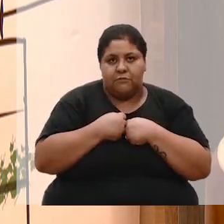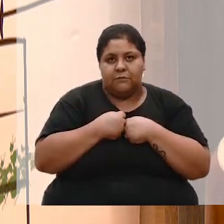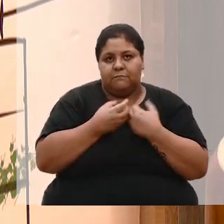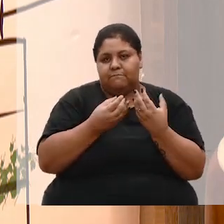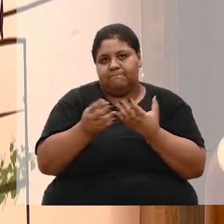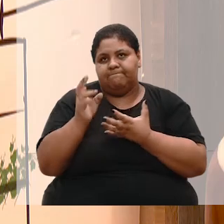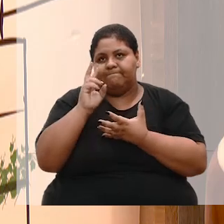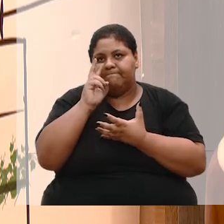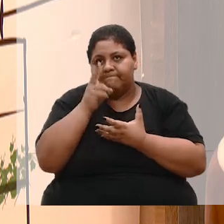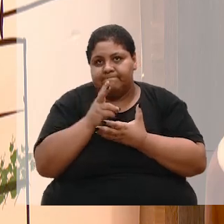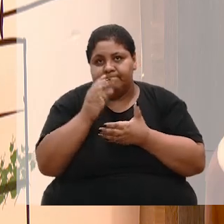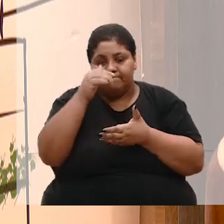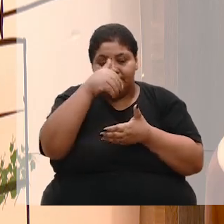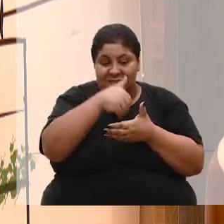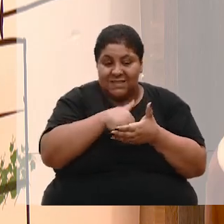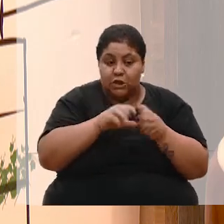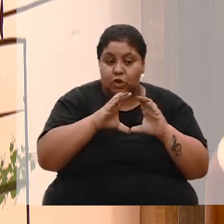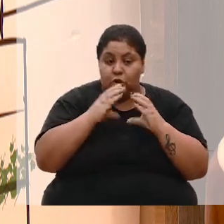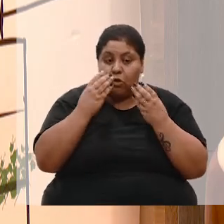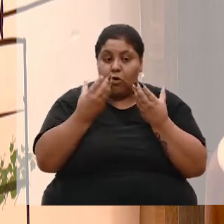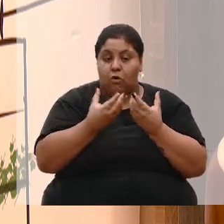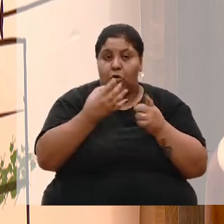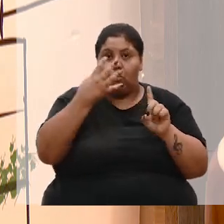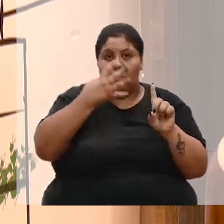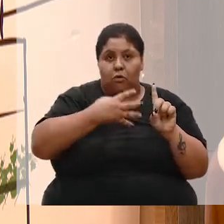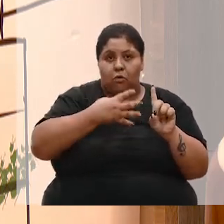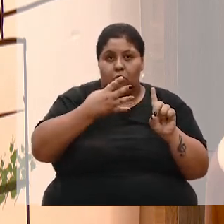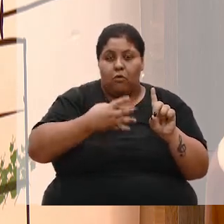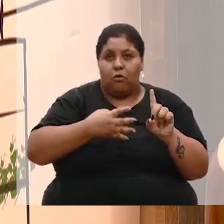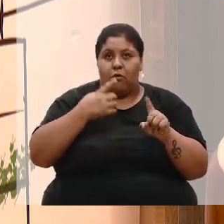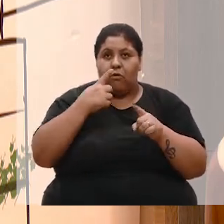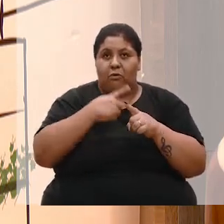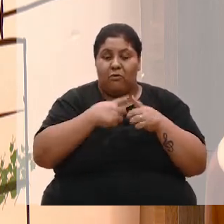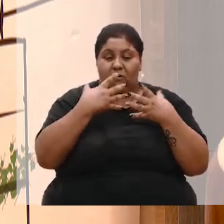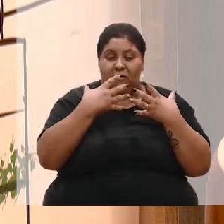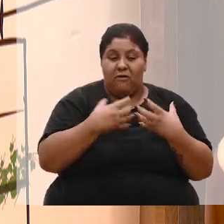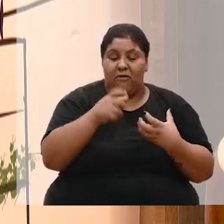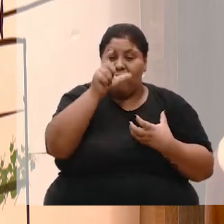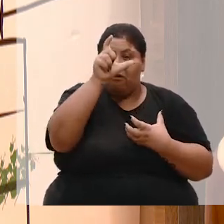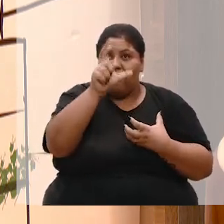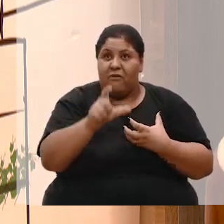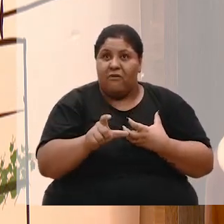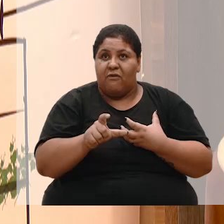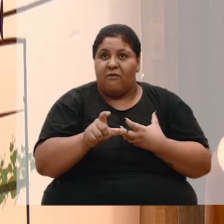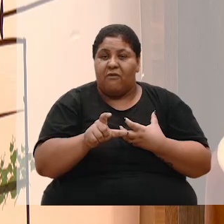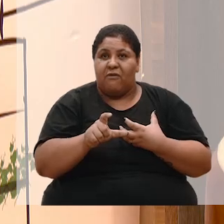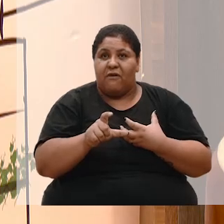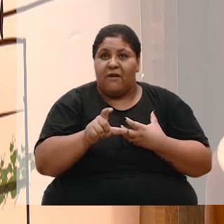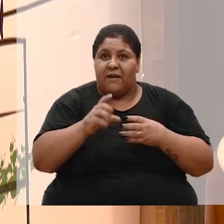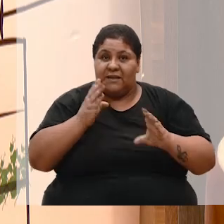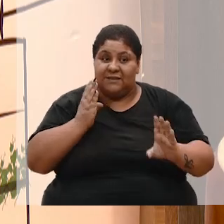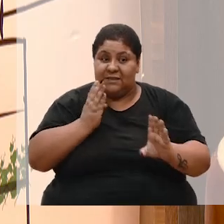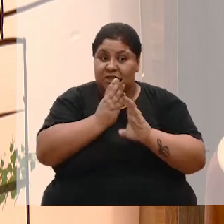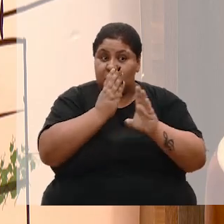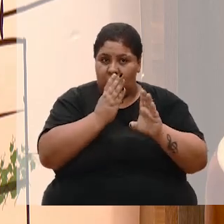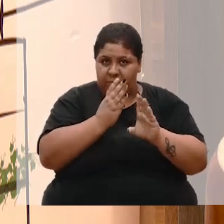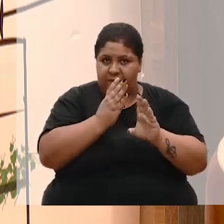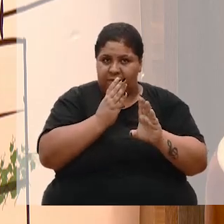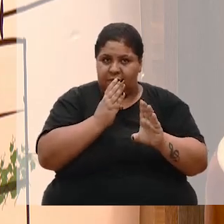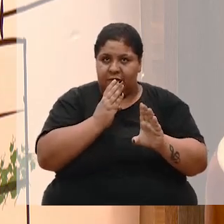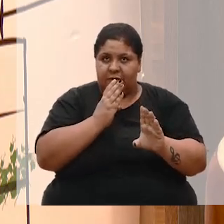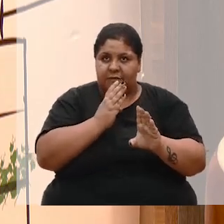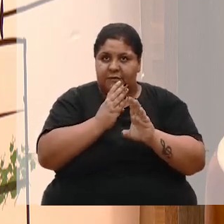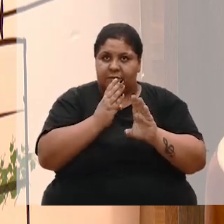forte dentro da nossa comunidade pela essa aceitação, quando a pessoa auto se descobre LGBT. que